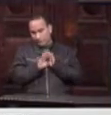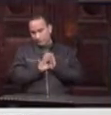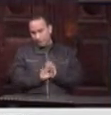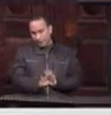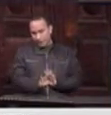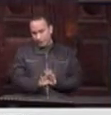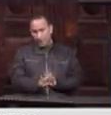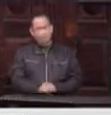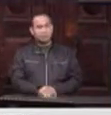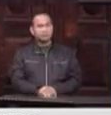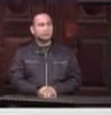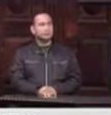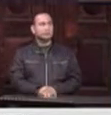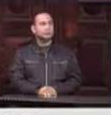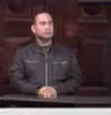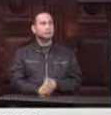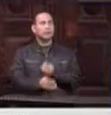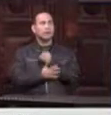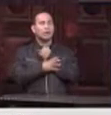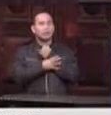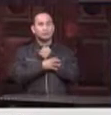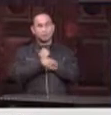outros componentes preliminares